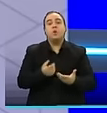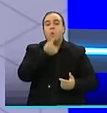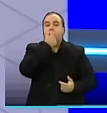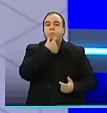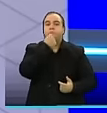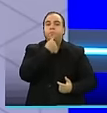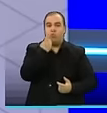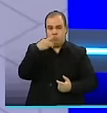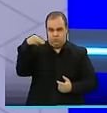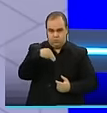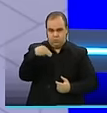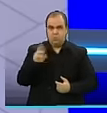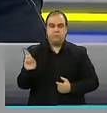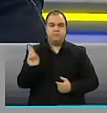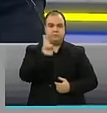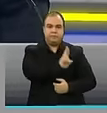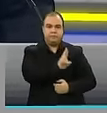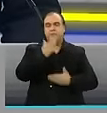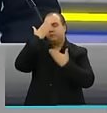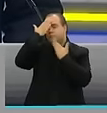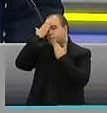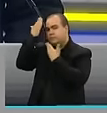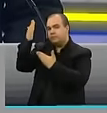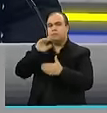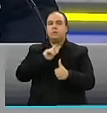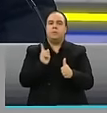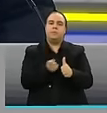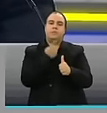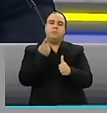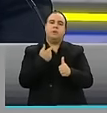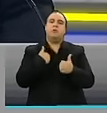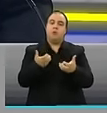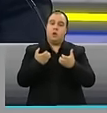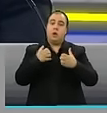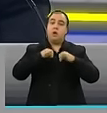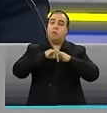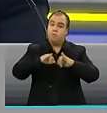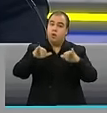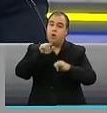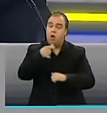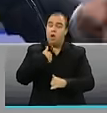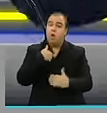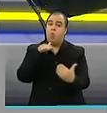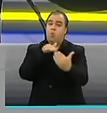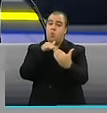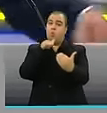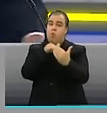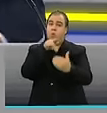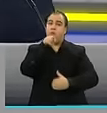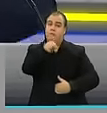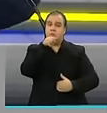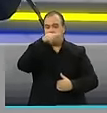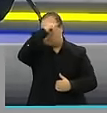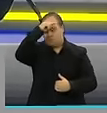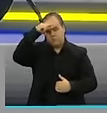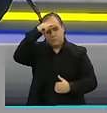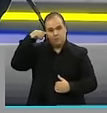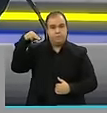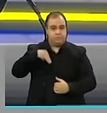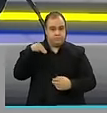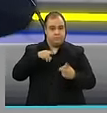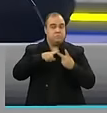minuto para a réplica, por favor. Obrigado, Denise. Primeiro, Datena, quero dizer que concordo com você que... Agora, Marçal e Ricardo